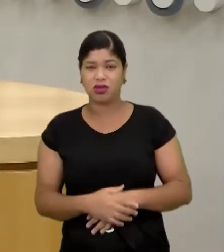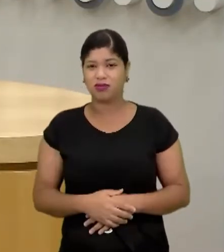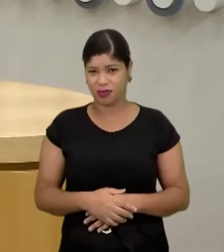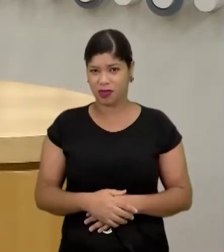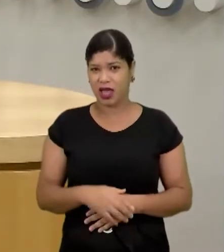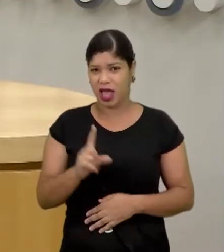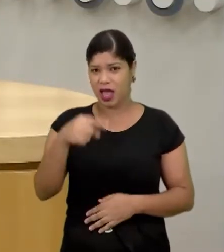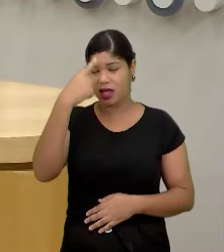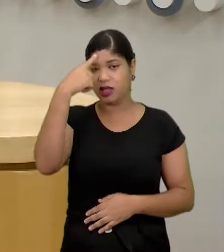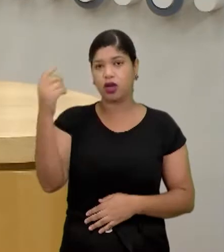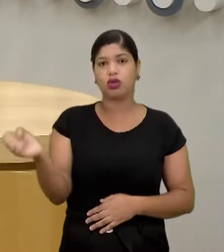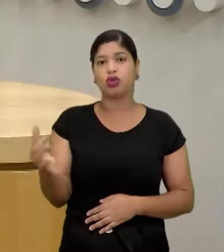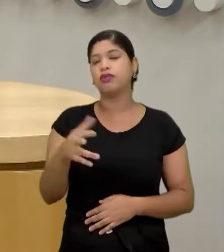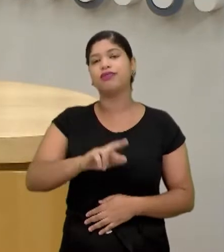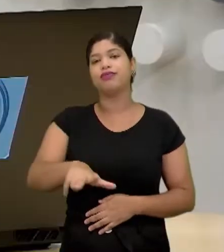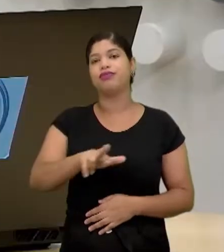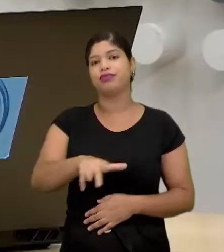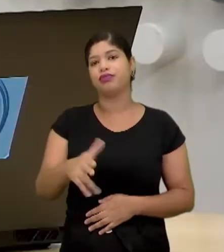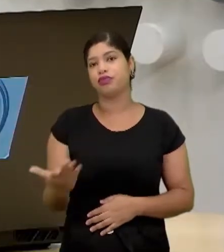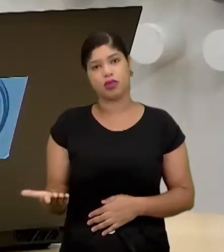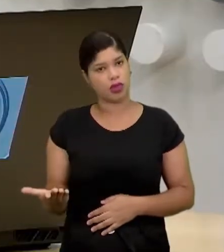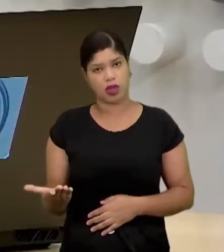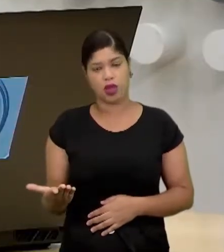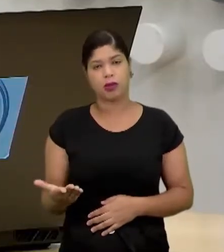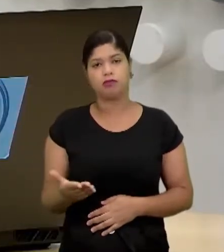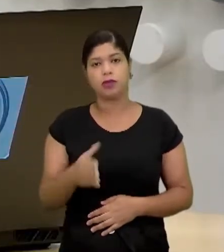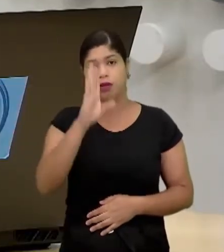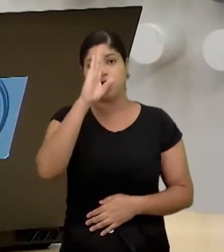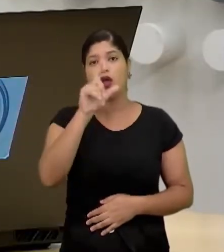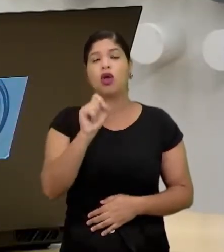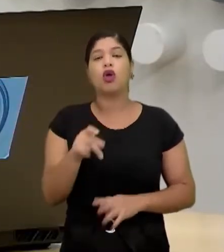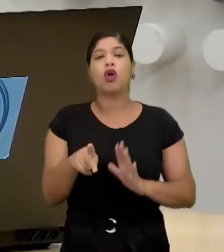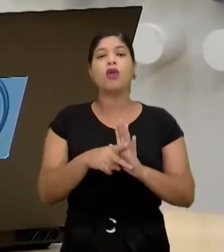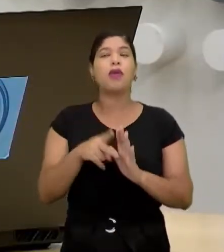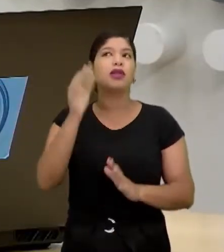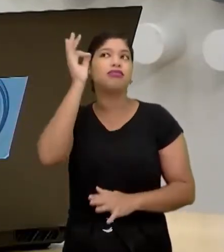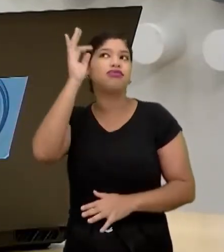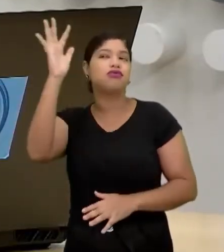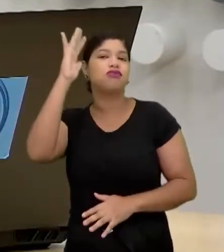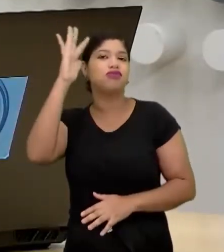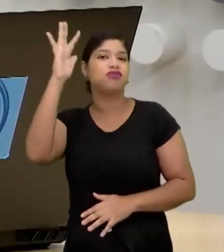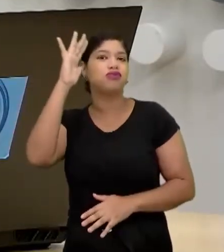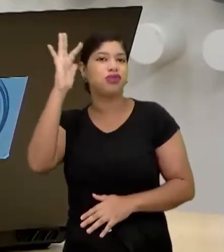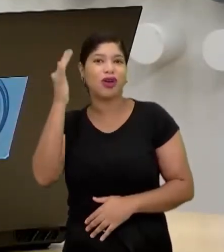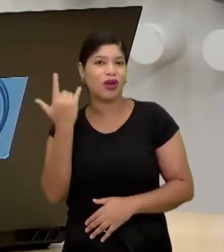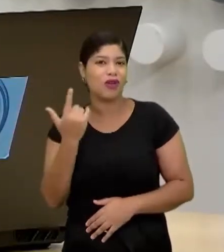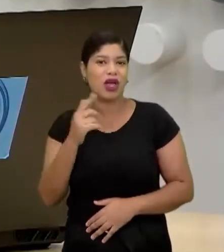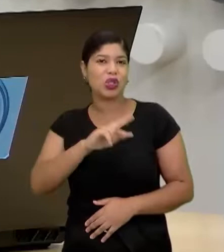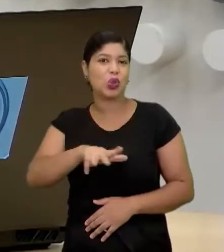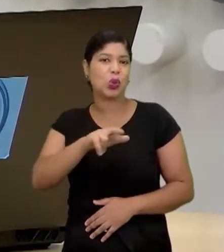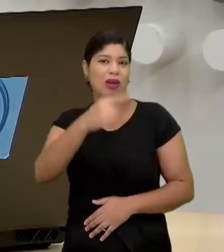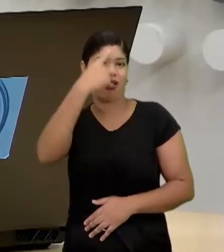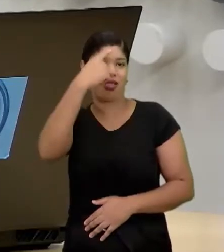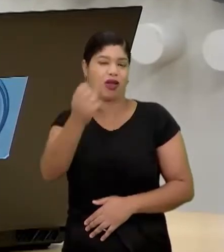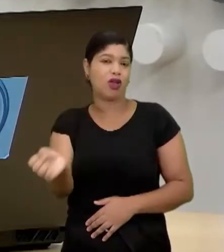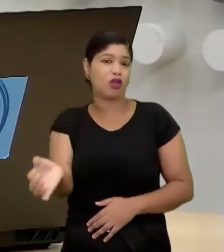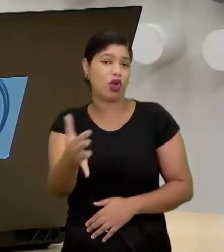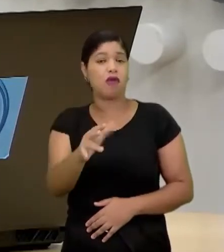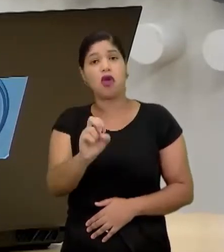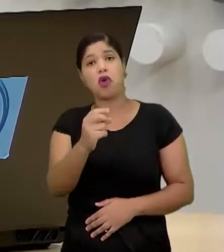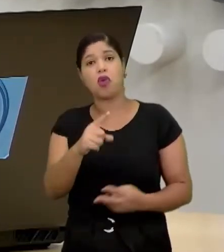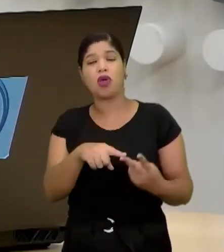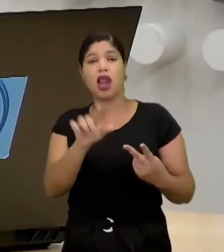tão nova assim pelo menos não no universo do pensamento filosófico e mesmo no universo da literatura